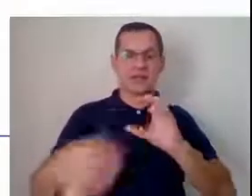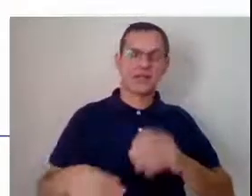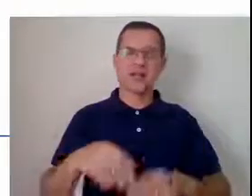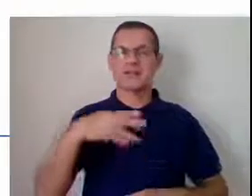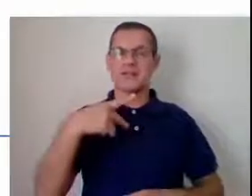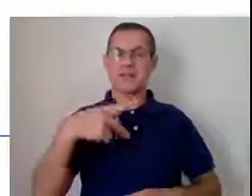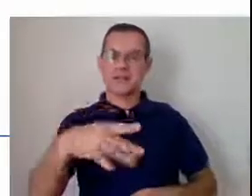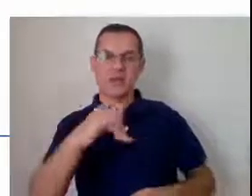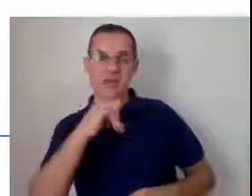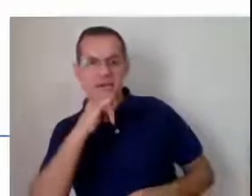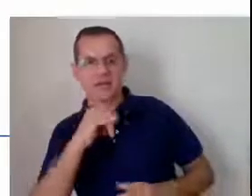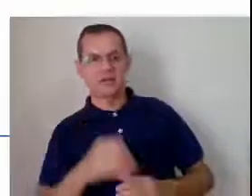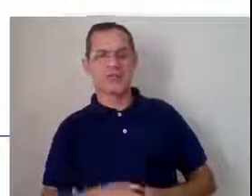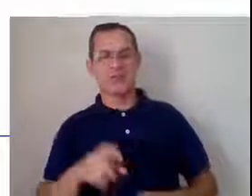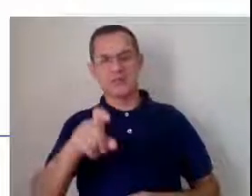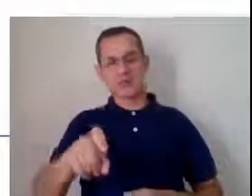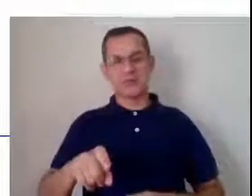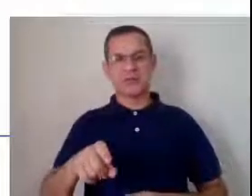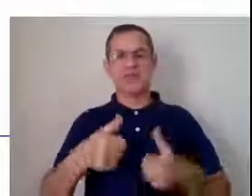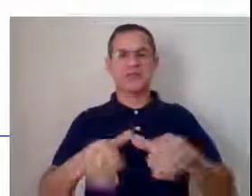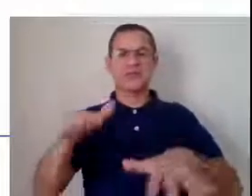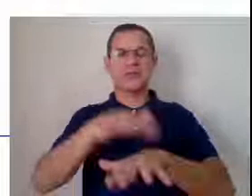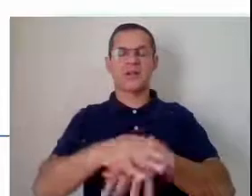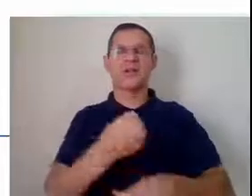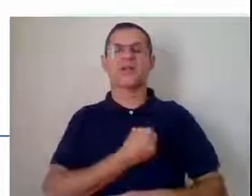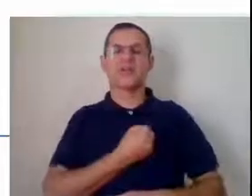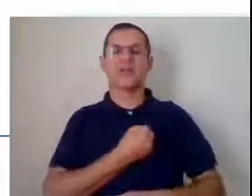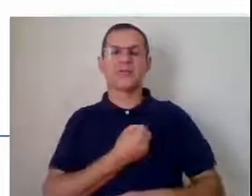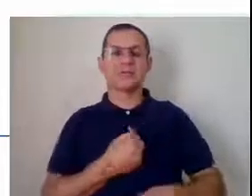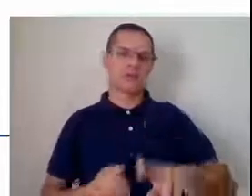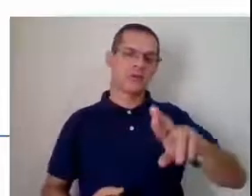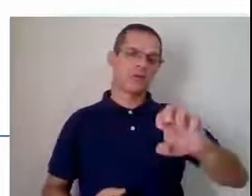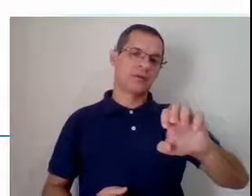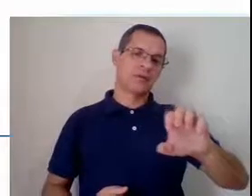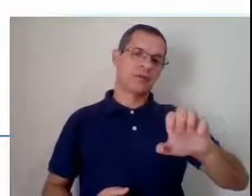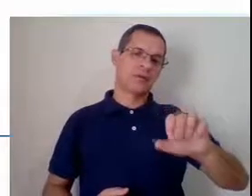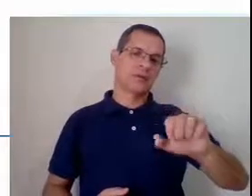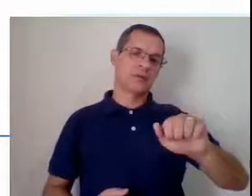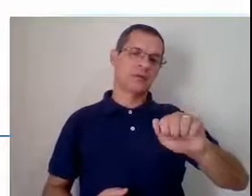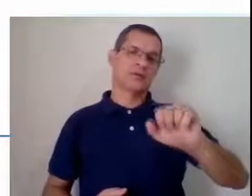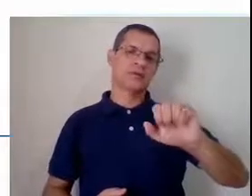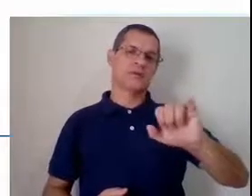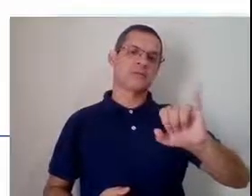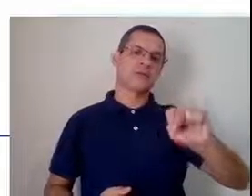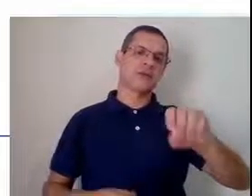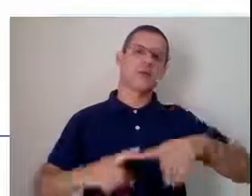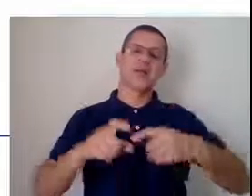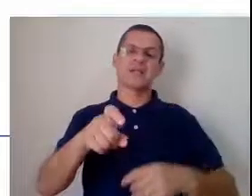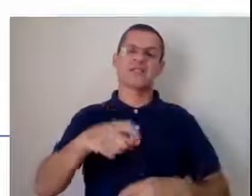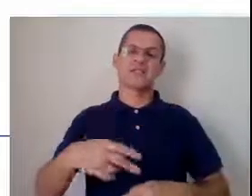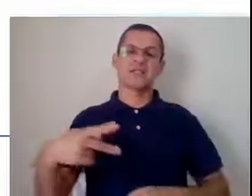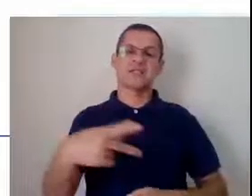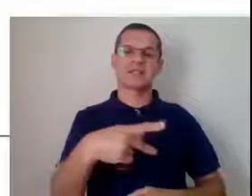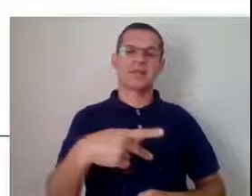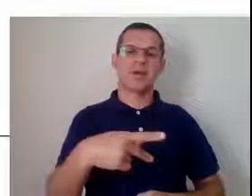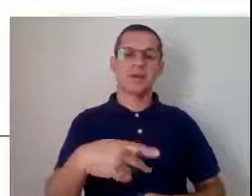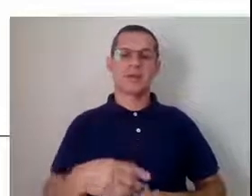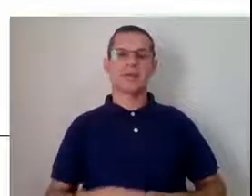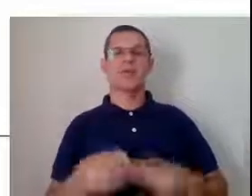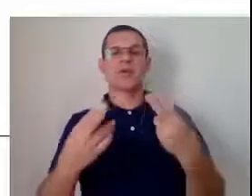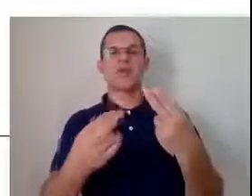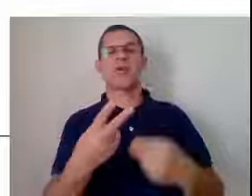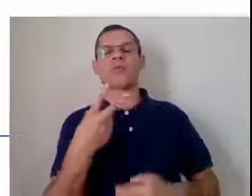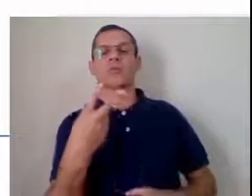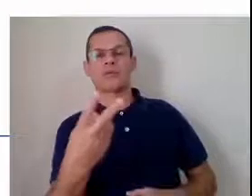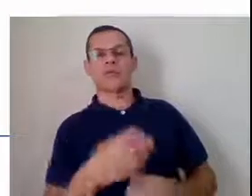P, exemplo, x pertence ao número dos reais, tal que x é maior ou igual